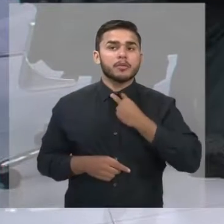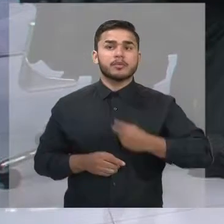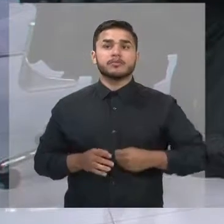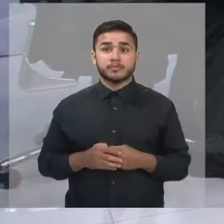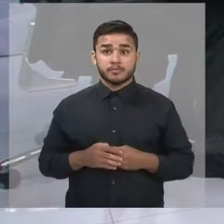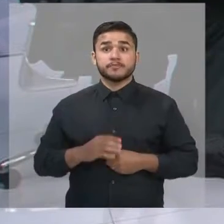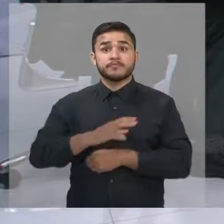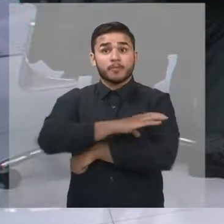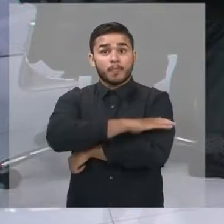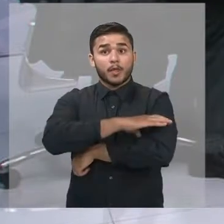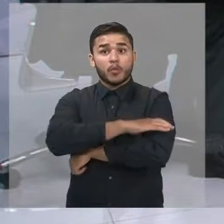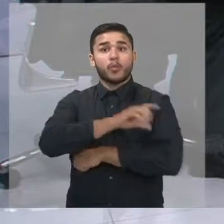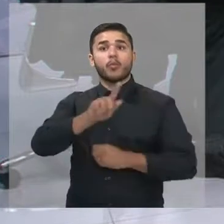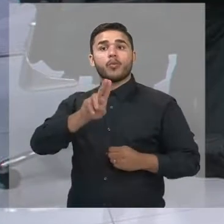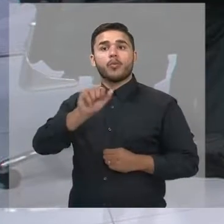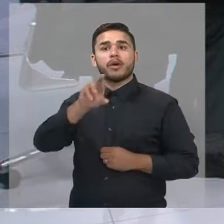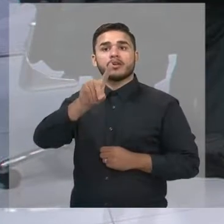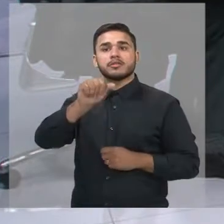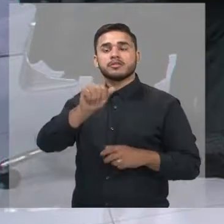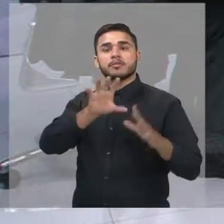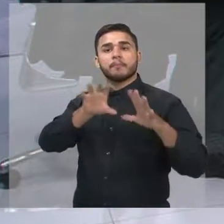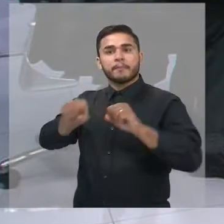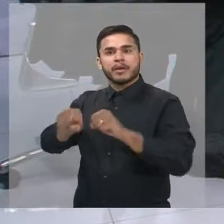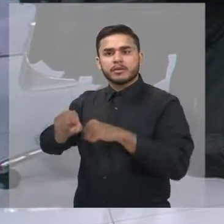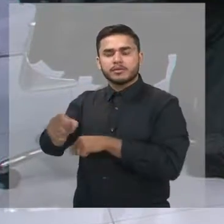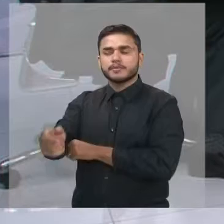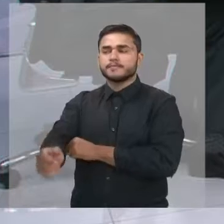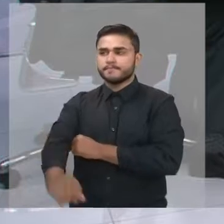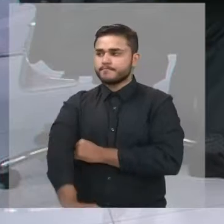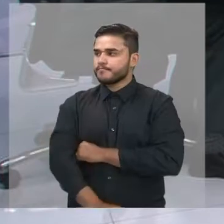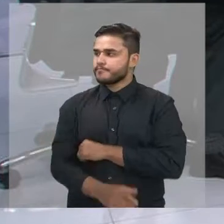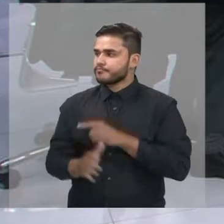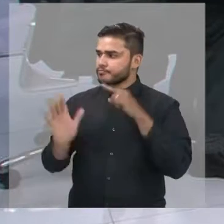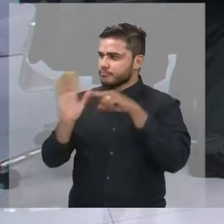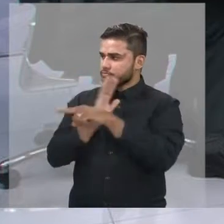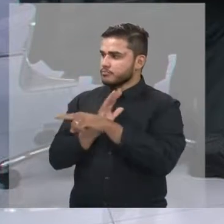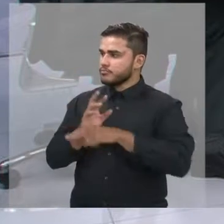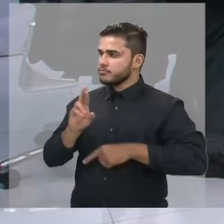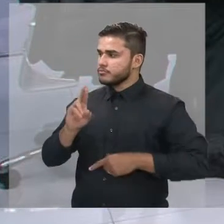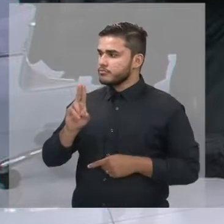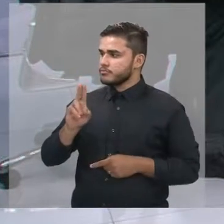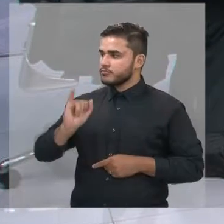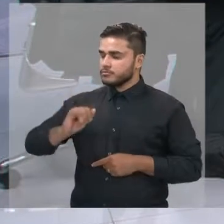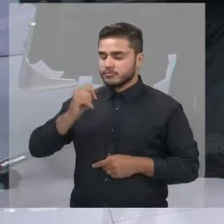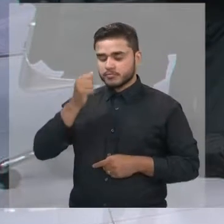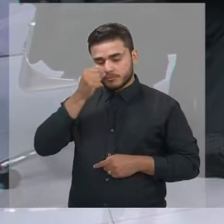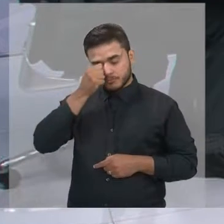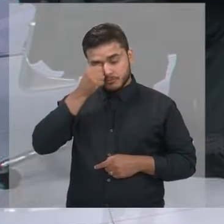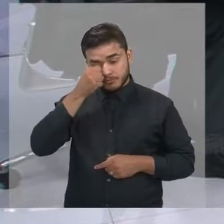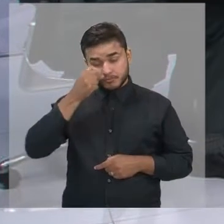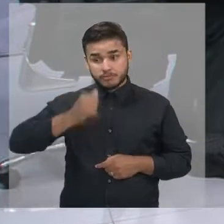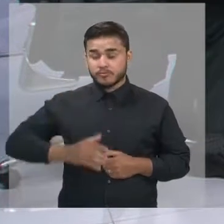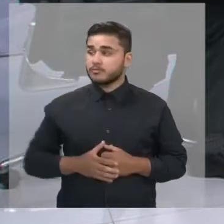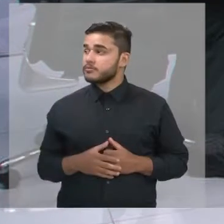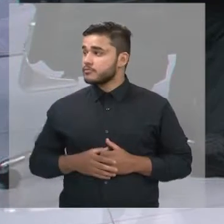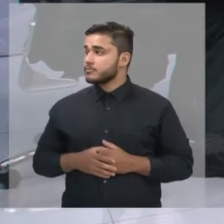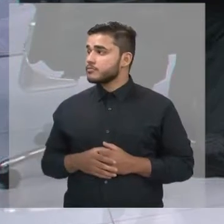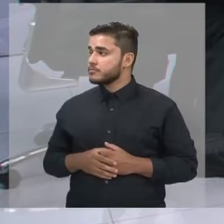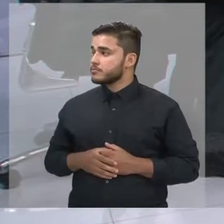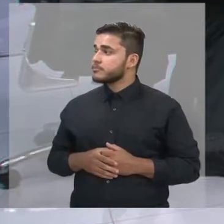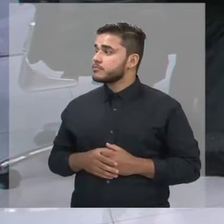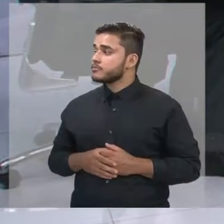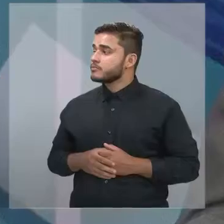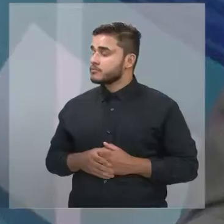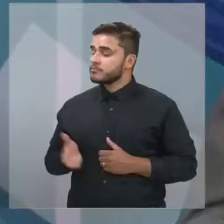municipal. Professor Rui, qual é a sua percepção? Eu vou deixar o Djalma para o final para entrar no aspecto jurídico da